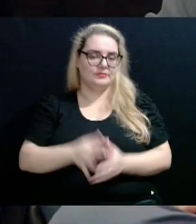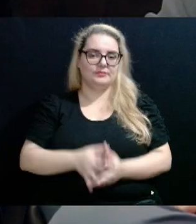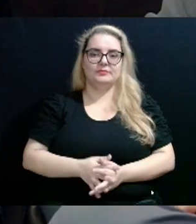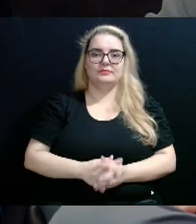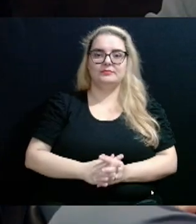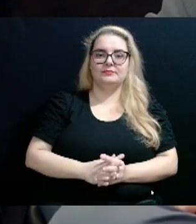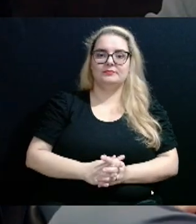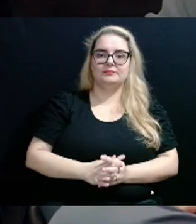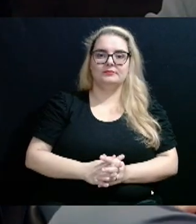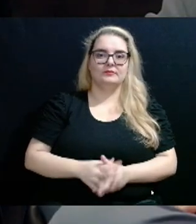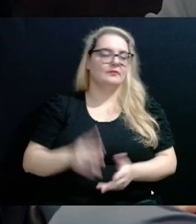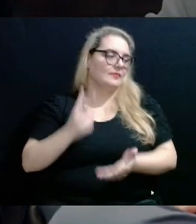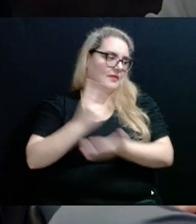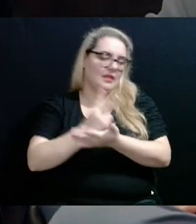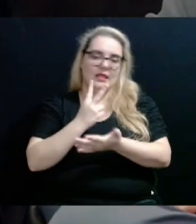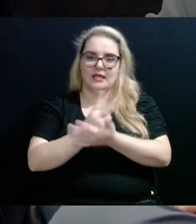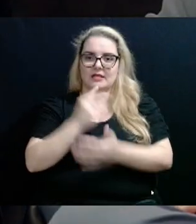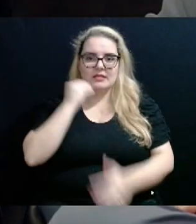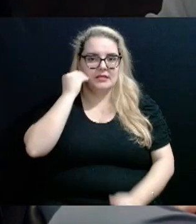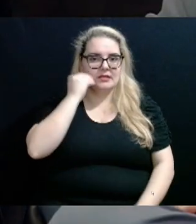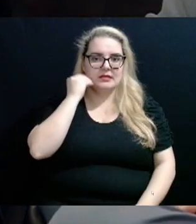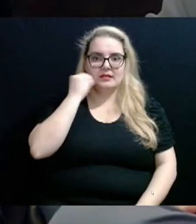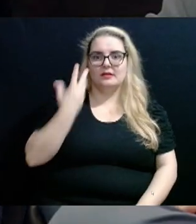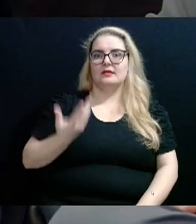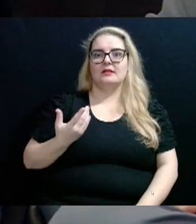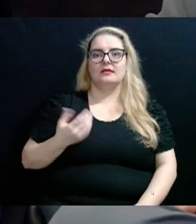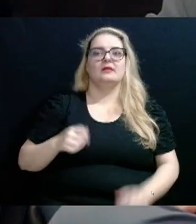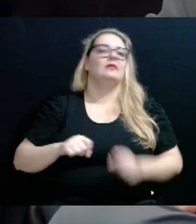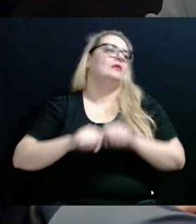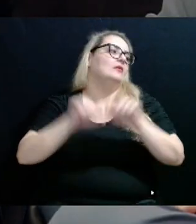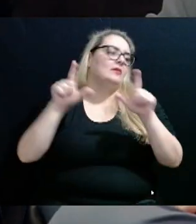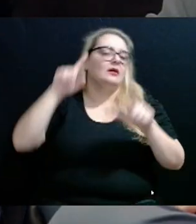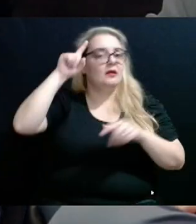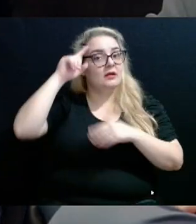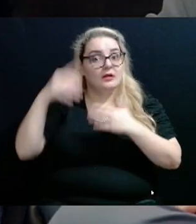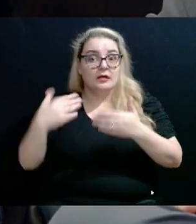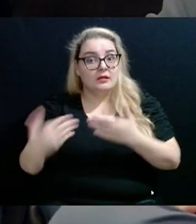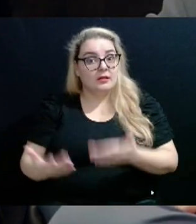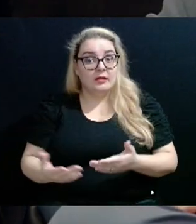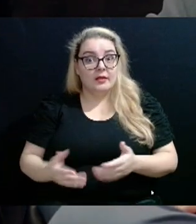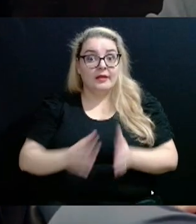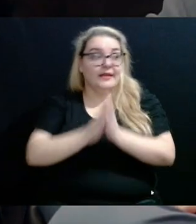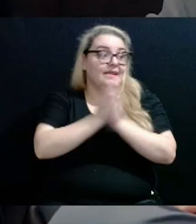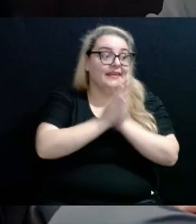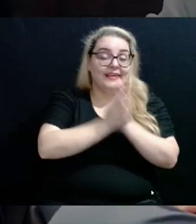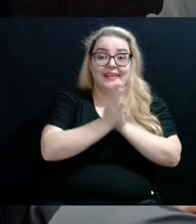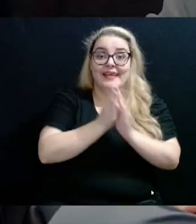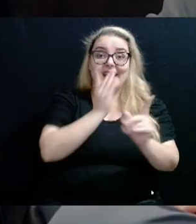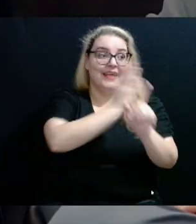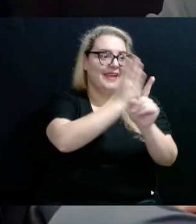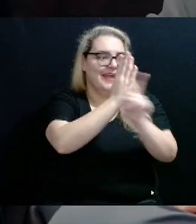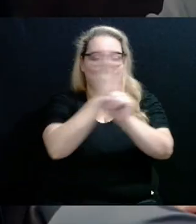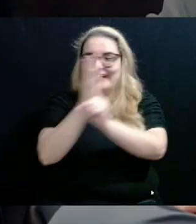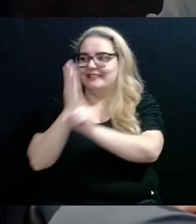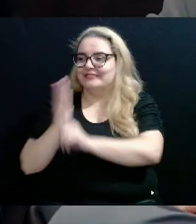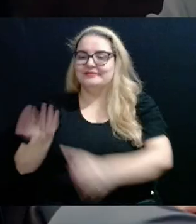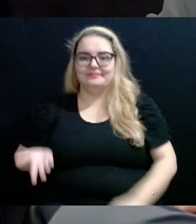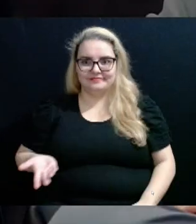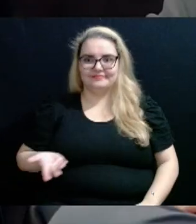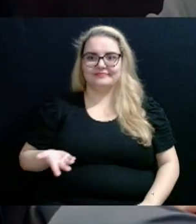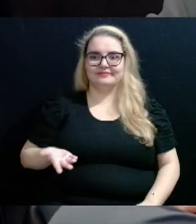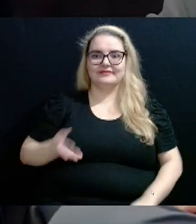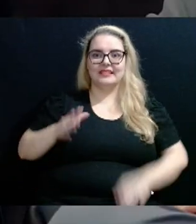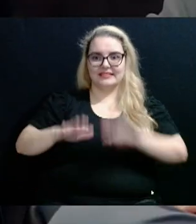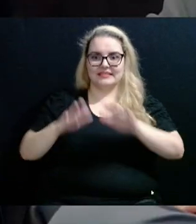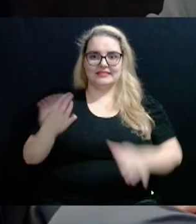eu esperava acordar todo dia para poder encontrar pessoas novas lá e talvez encontrar as figurinhas que eu tanto aguardo,